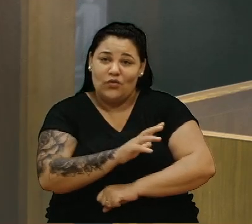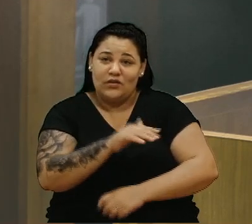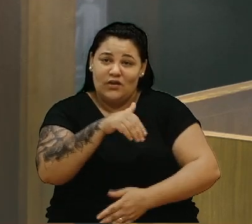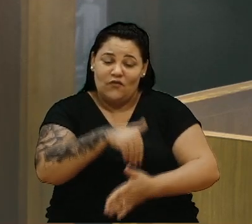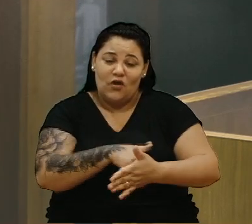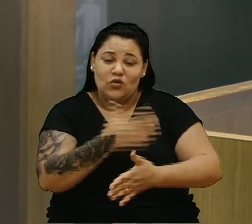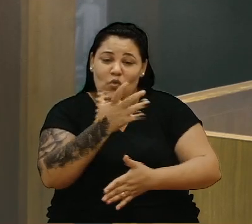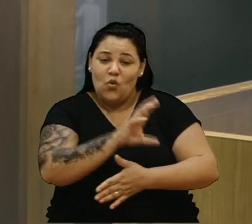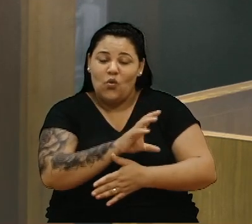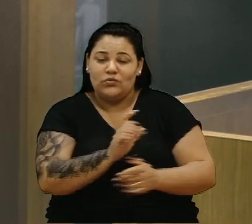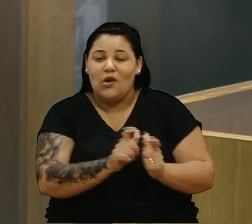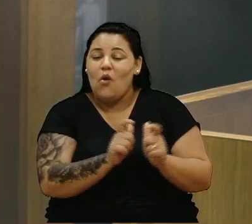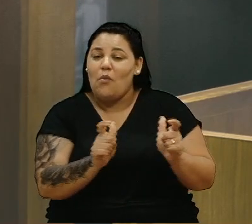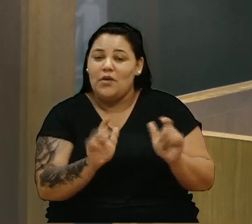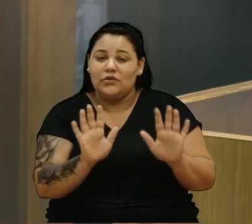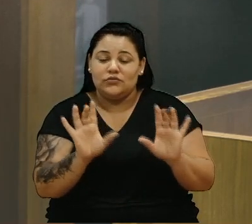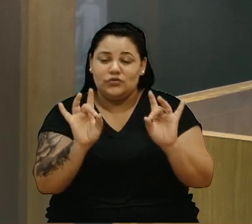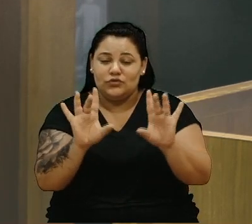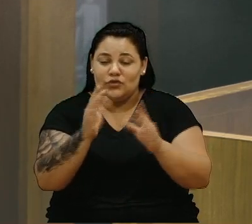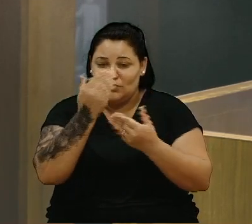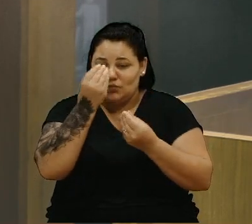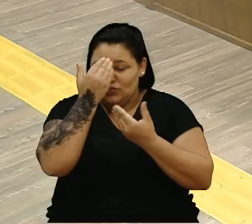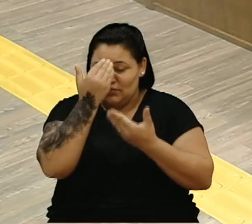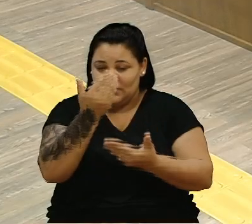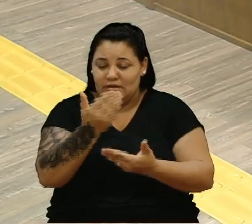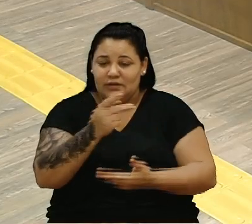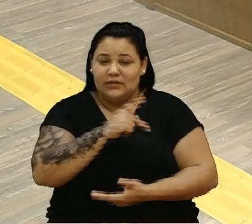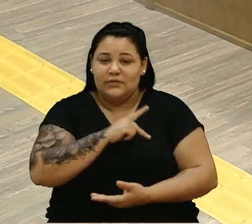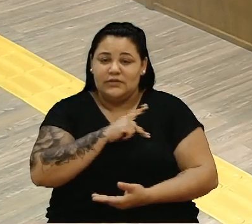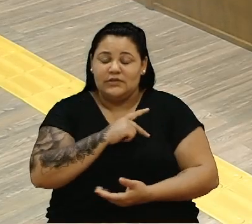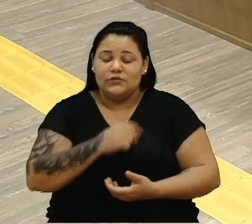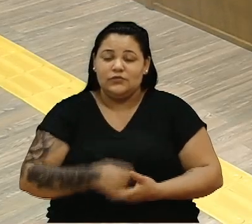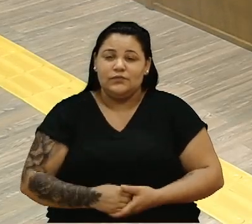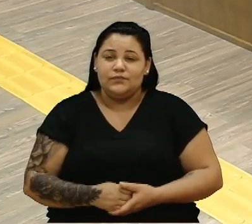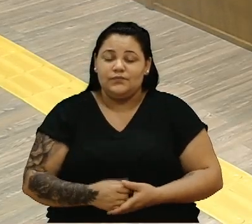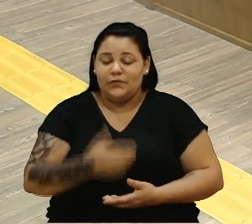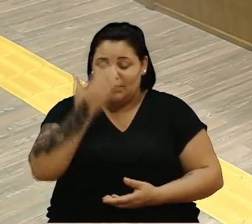subsídio aí. Era isso. Obrigado, senhor presidente. Obrigado, vereador Pedro. Passo os trabalhos.